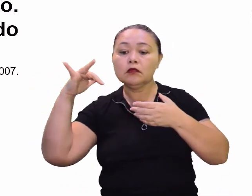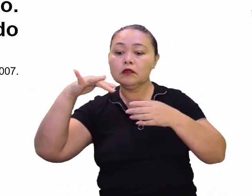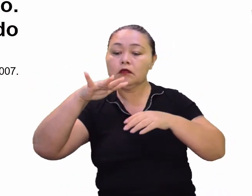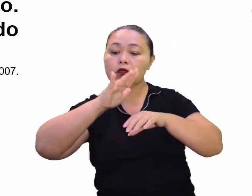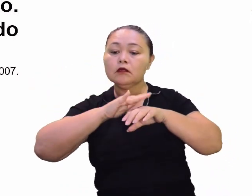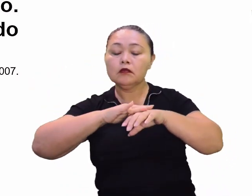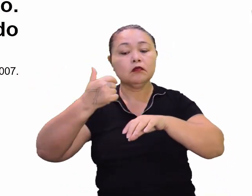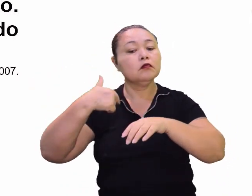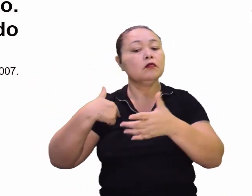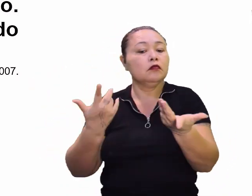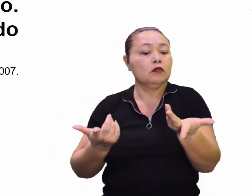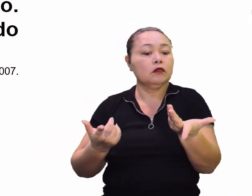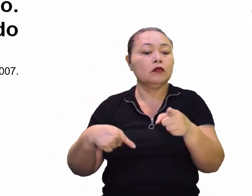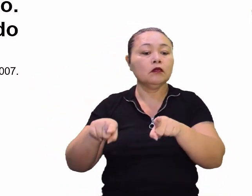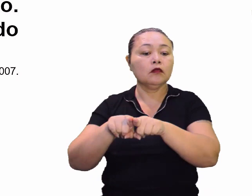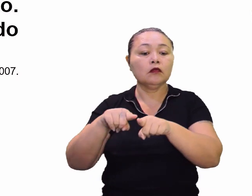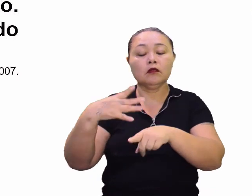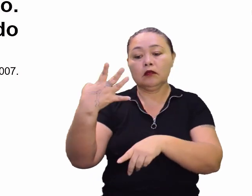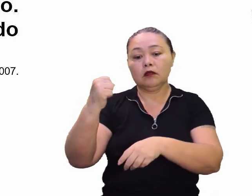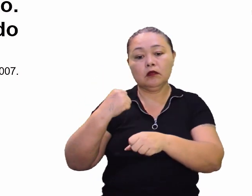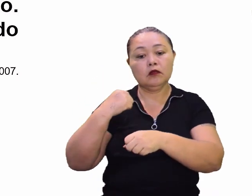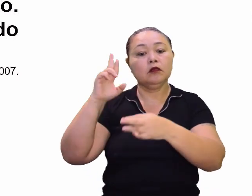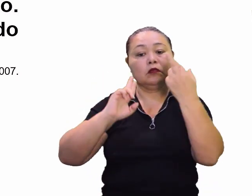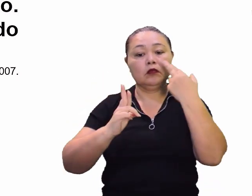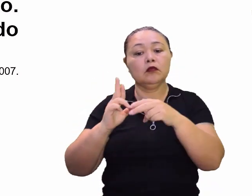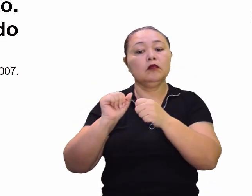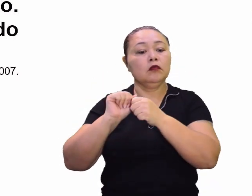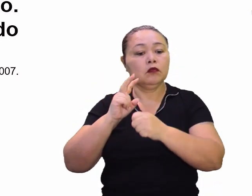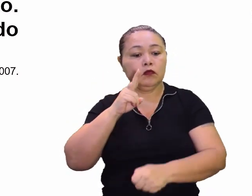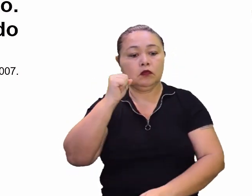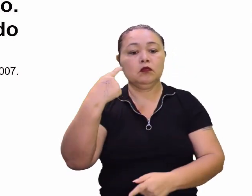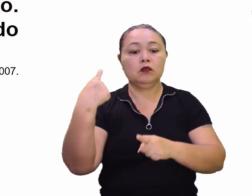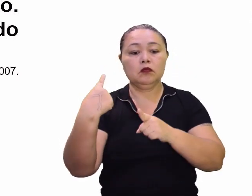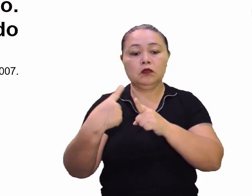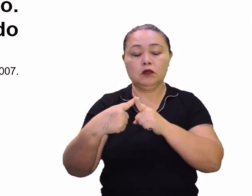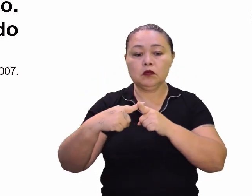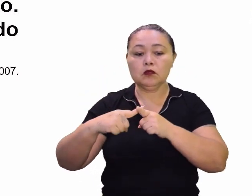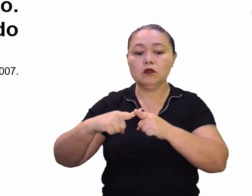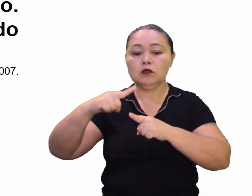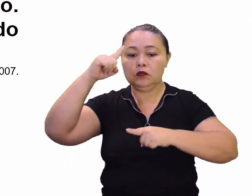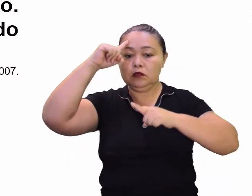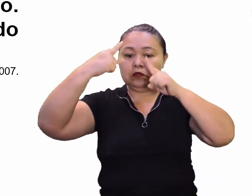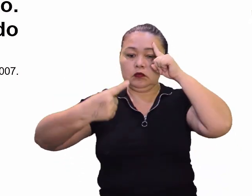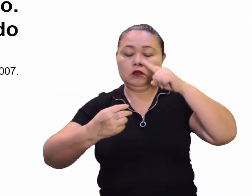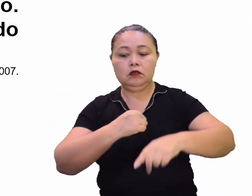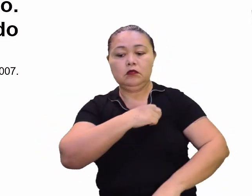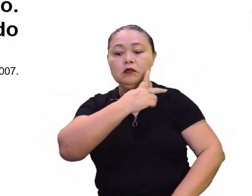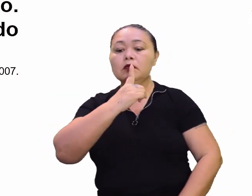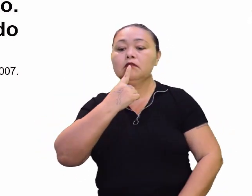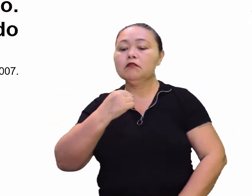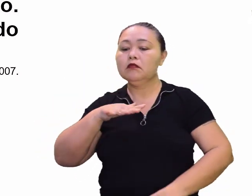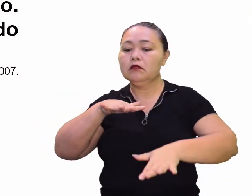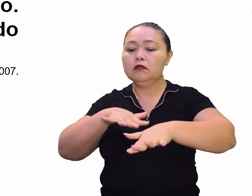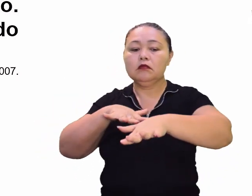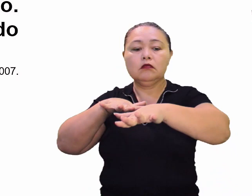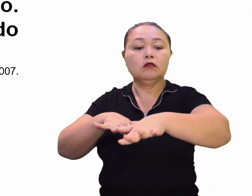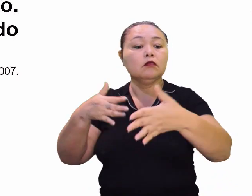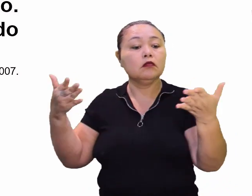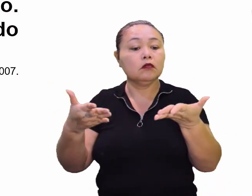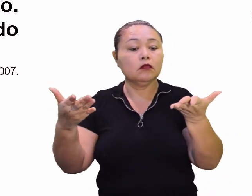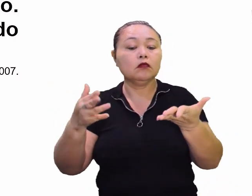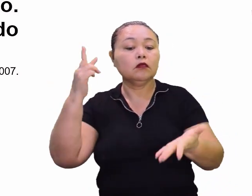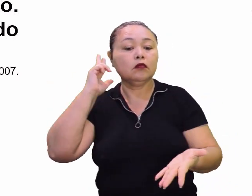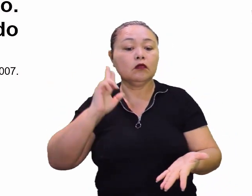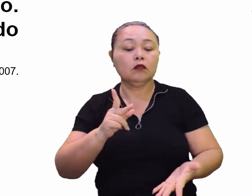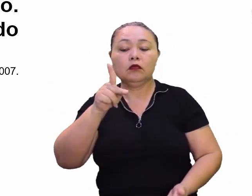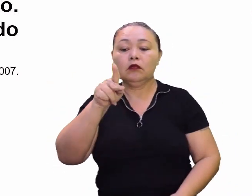sua ideologia. Há 40 anos, a Rússia soviética era forte por causa do poderio do Exército Vermelho. Hoje, a